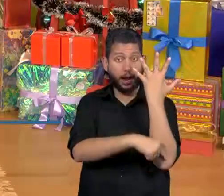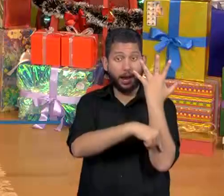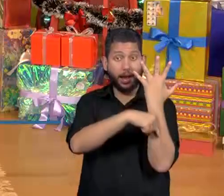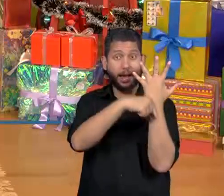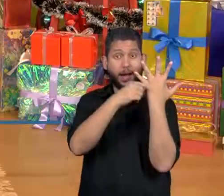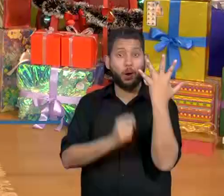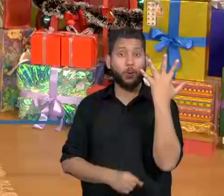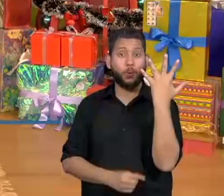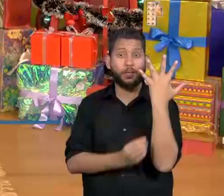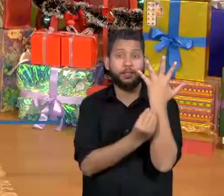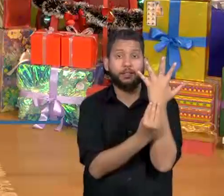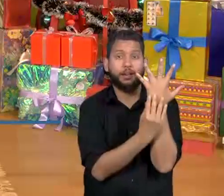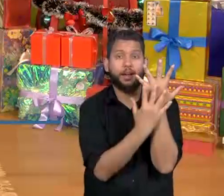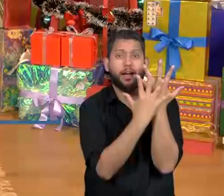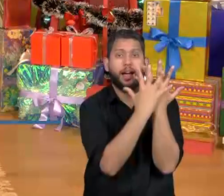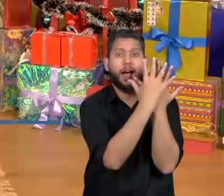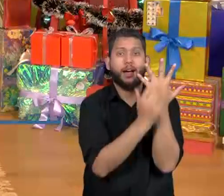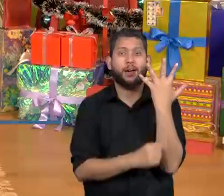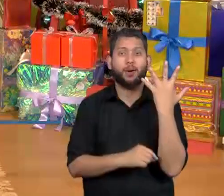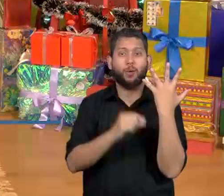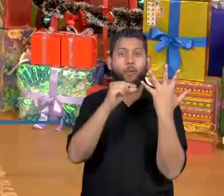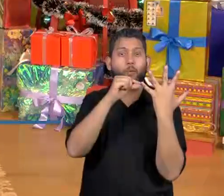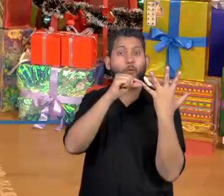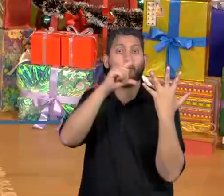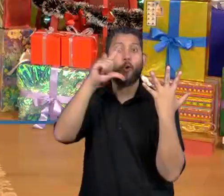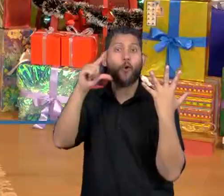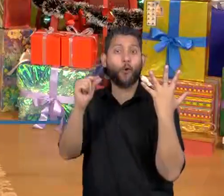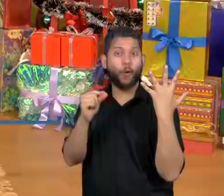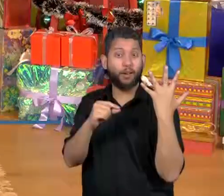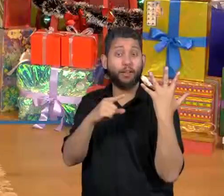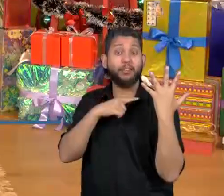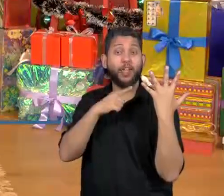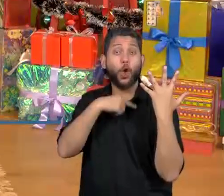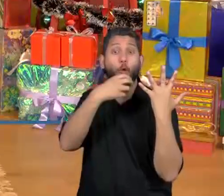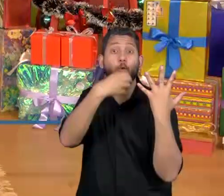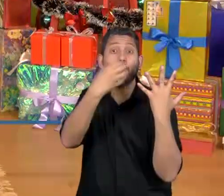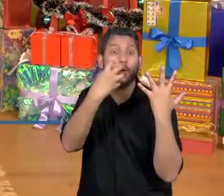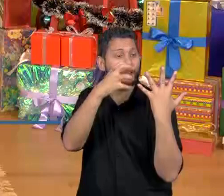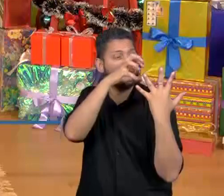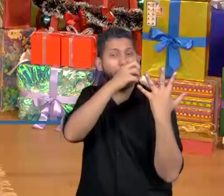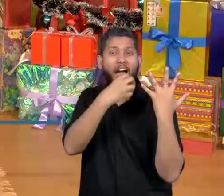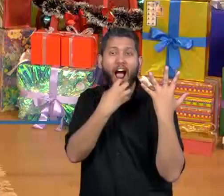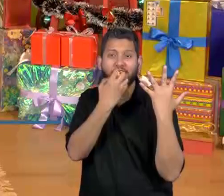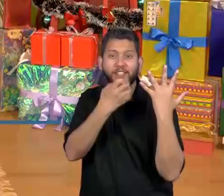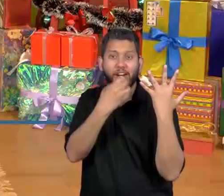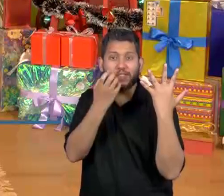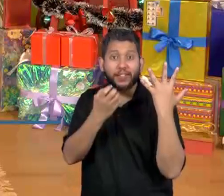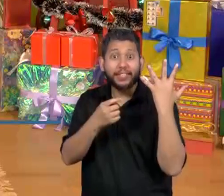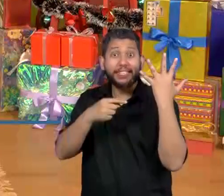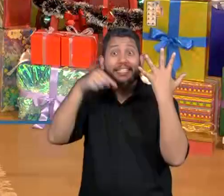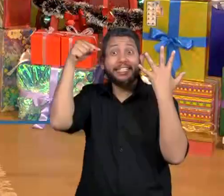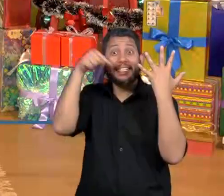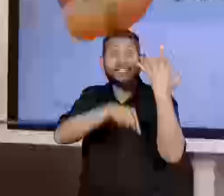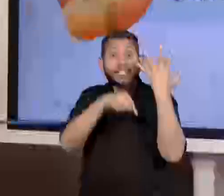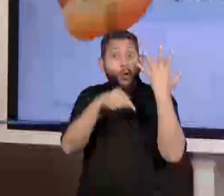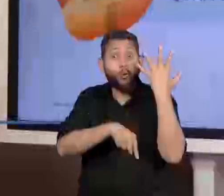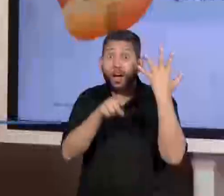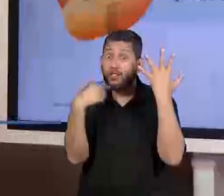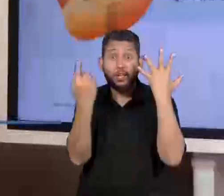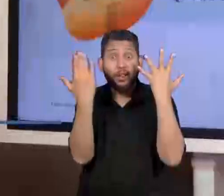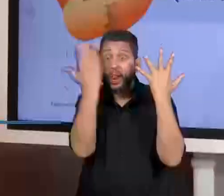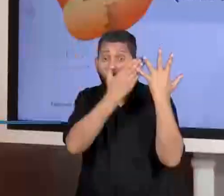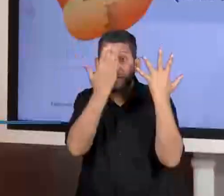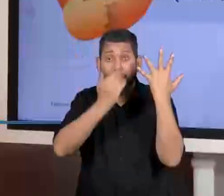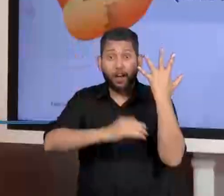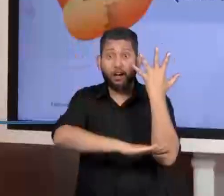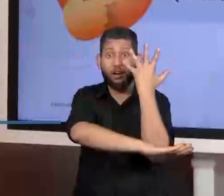as folhas. Algumas têm ou não os frutos, não é? Exatamente. E tem uma parte que a gente não enxerga quando olhamos